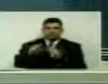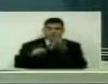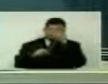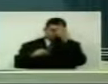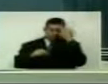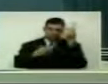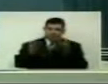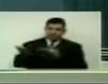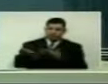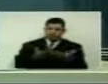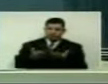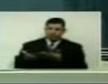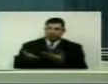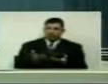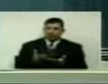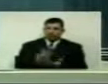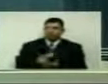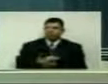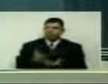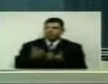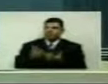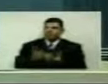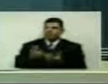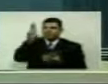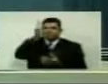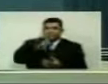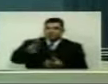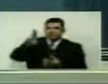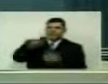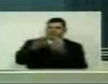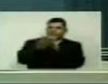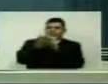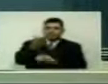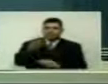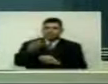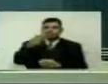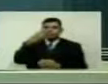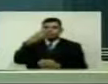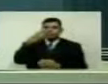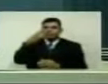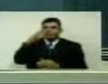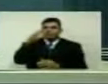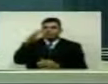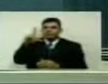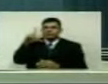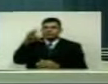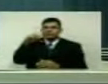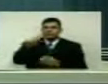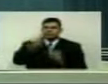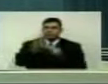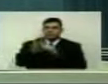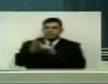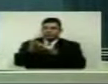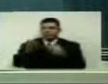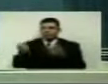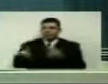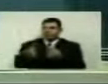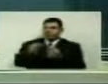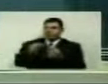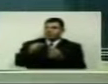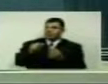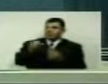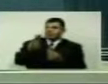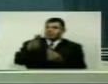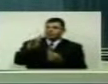no serviço público e que usa a atividade pública para limpar o dinheiro do jogo